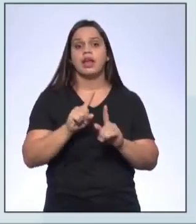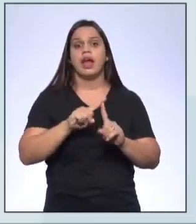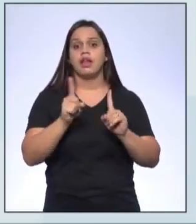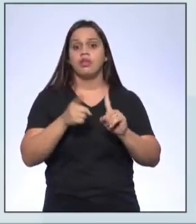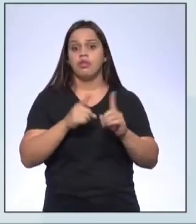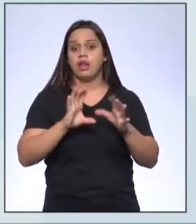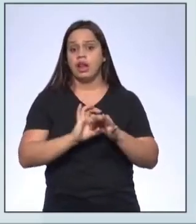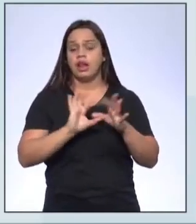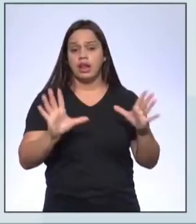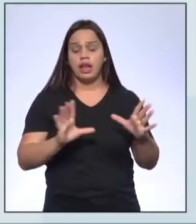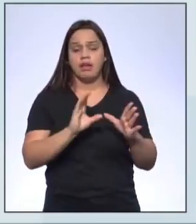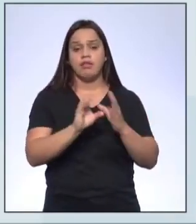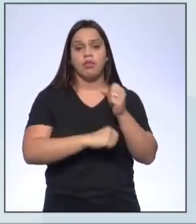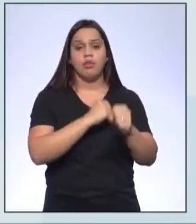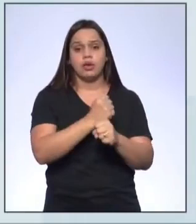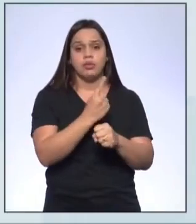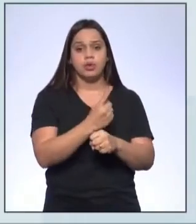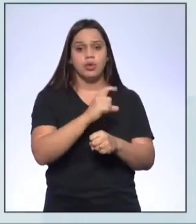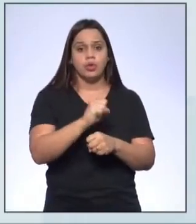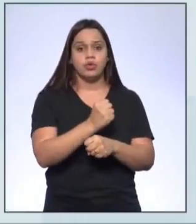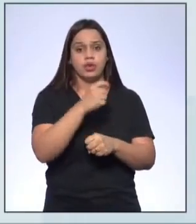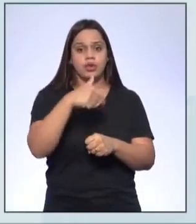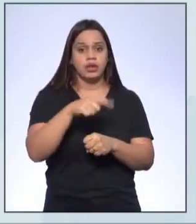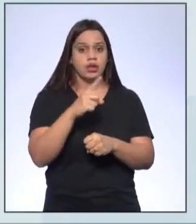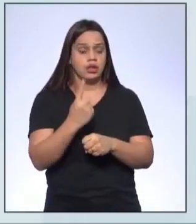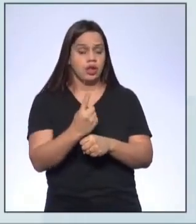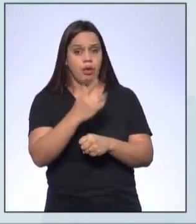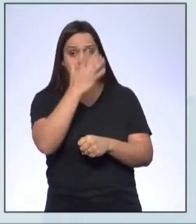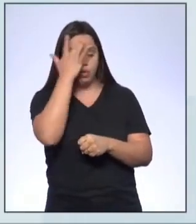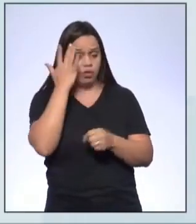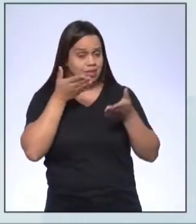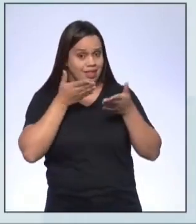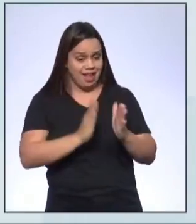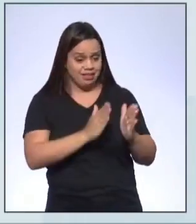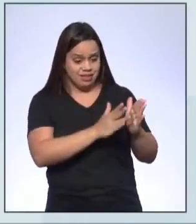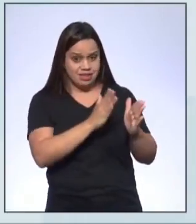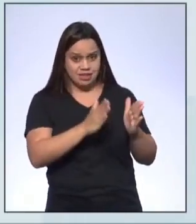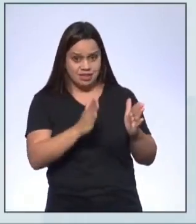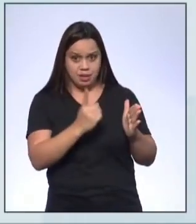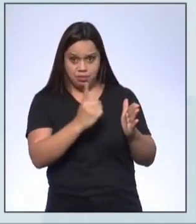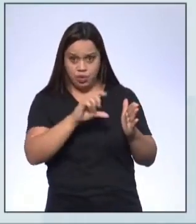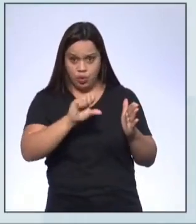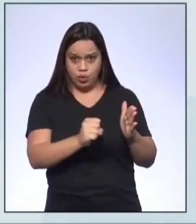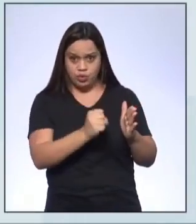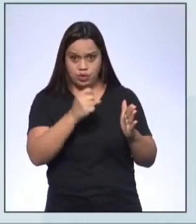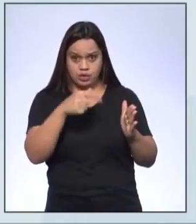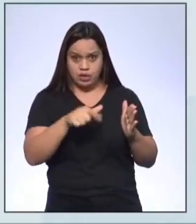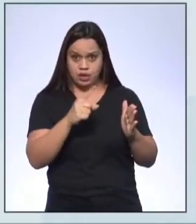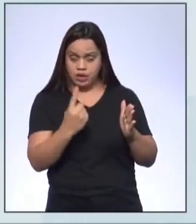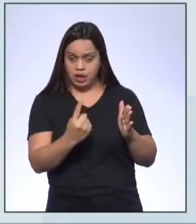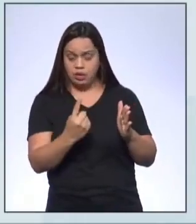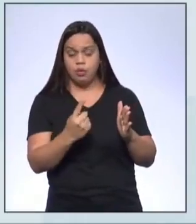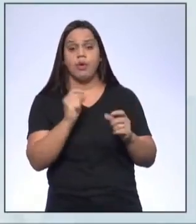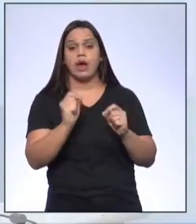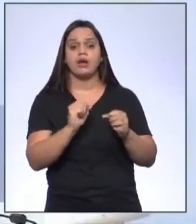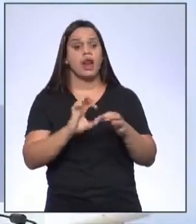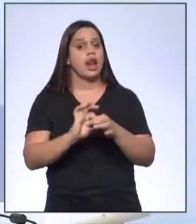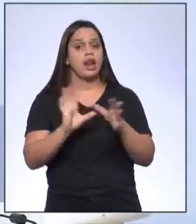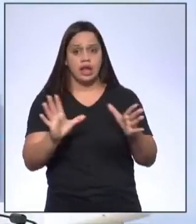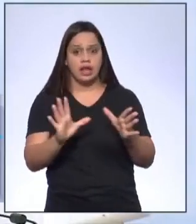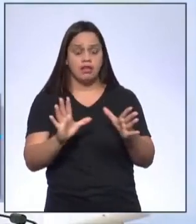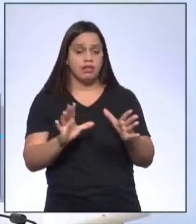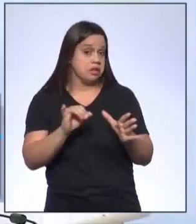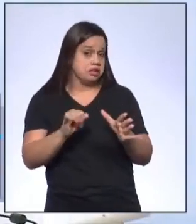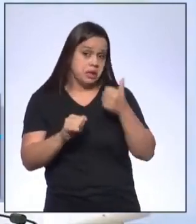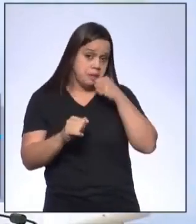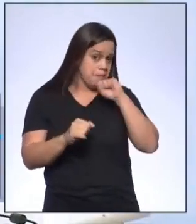Livre, em 1871. Né, as pessoas que nasciam a partir de 1871 eram livres, né, mesmo sendo filhos